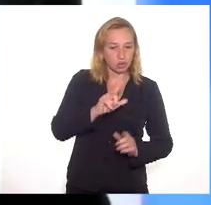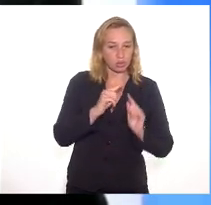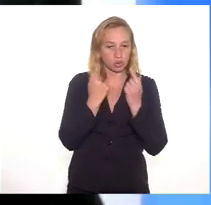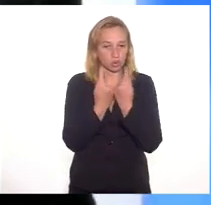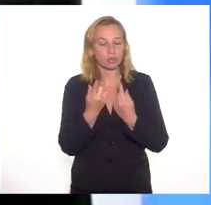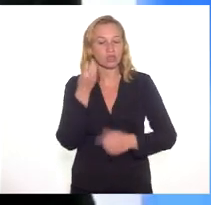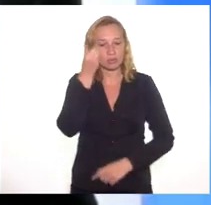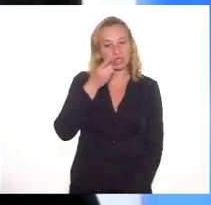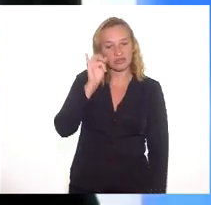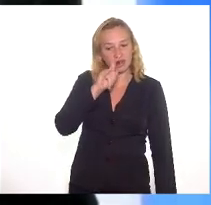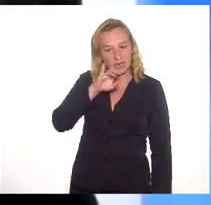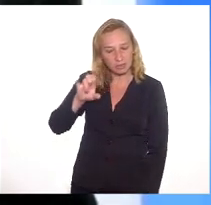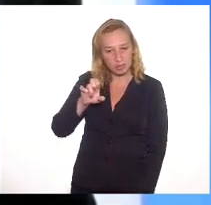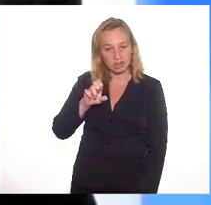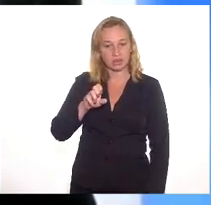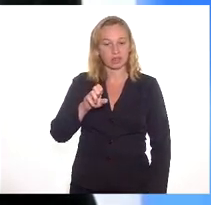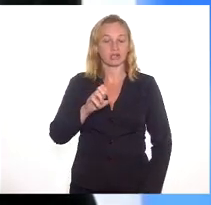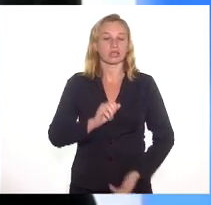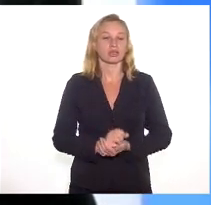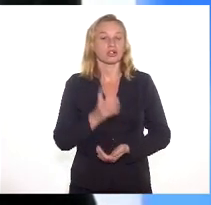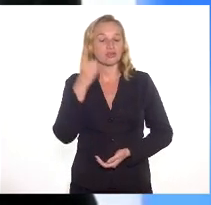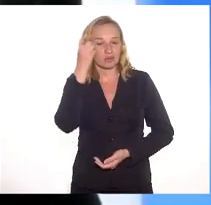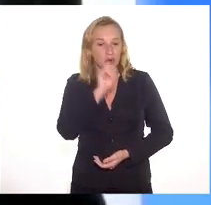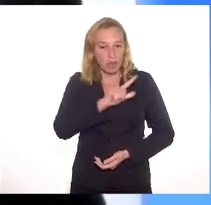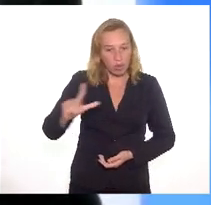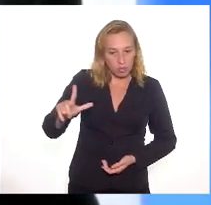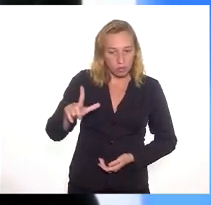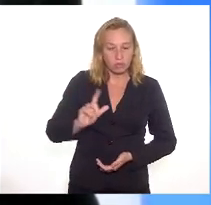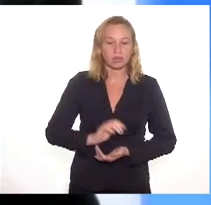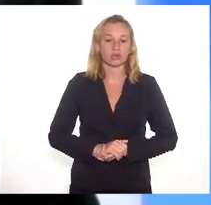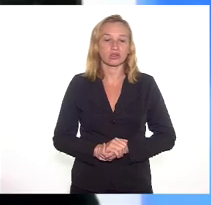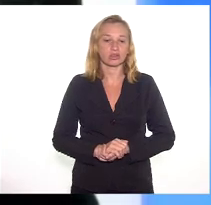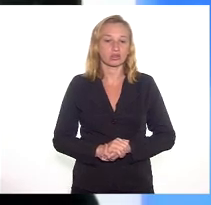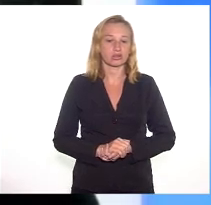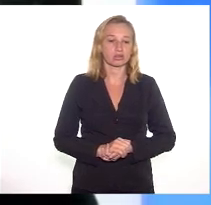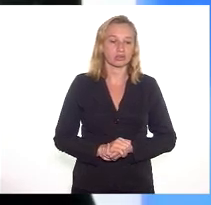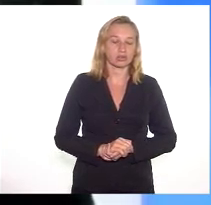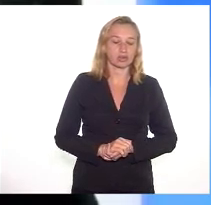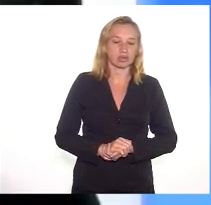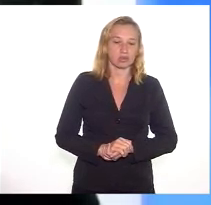Felipe Soares. Deputado Felipe Obel.